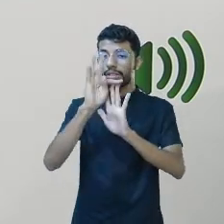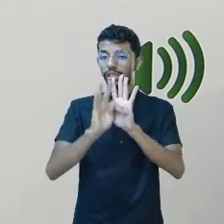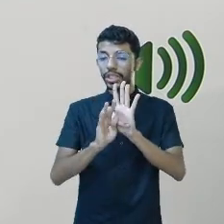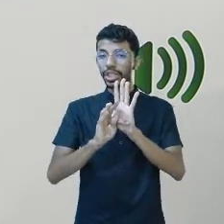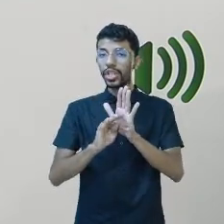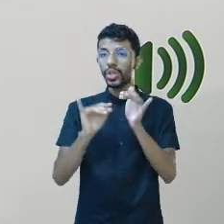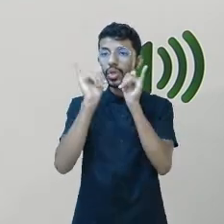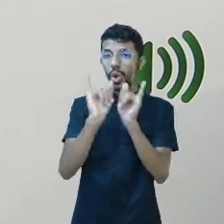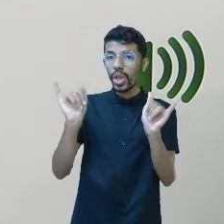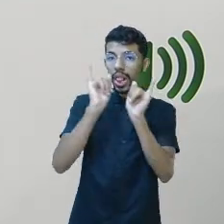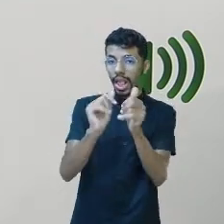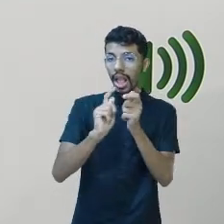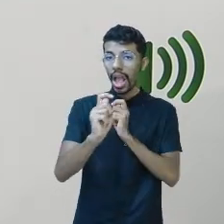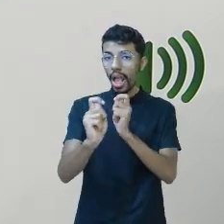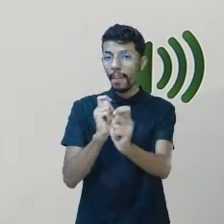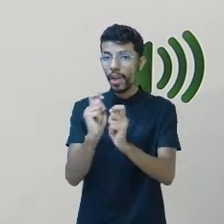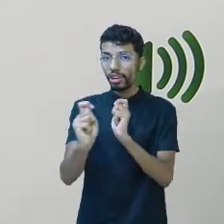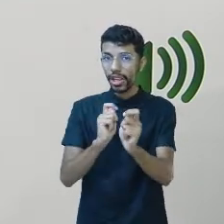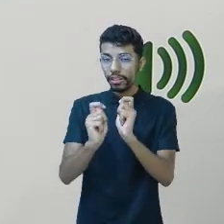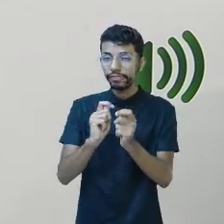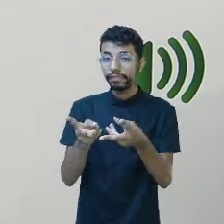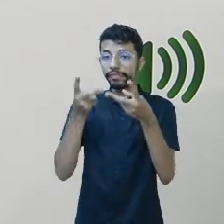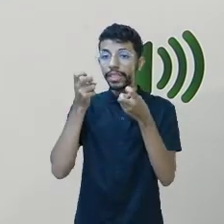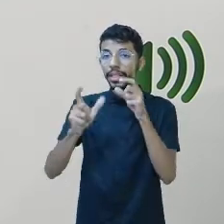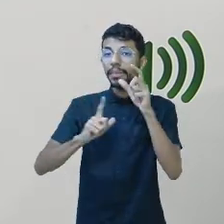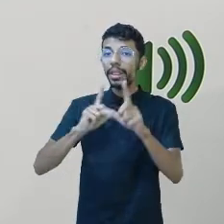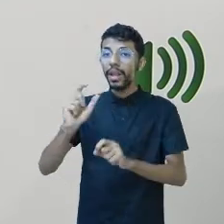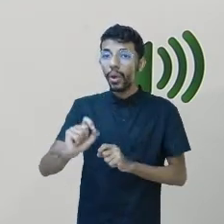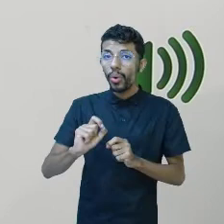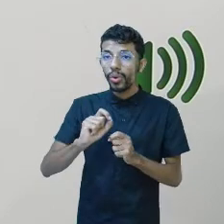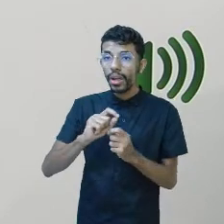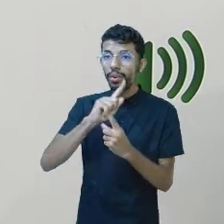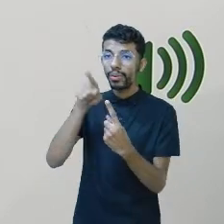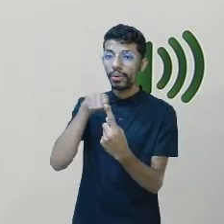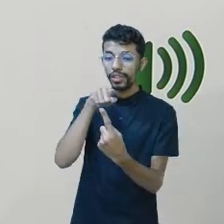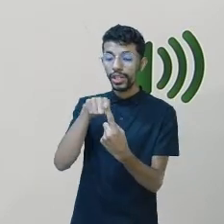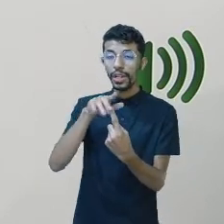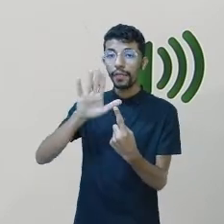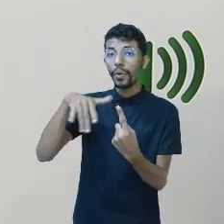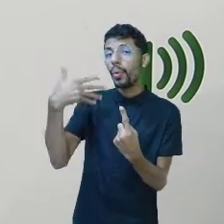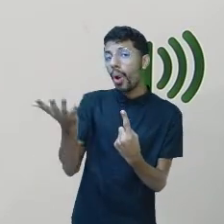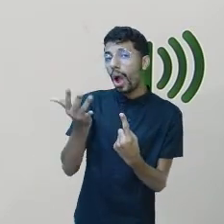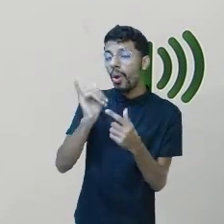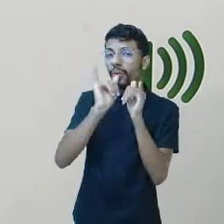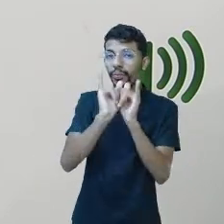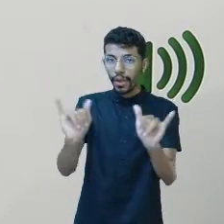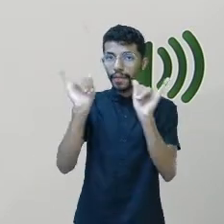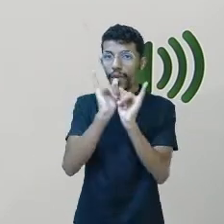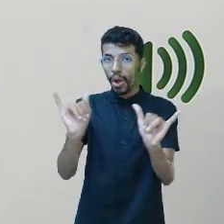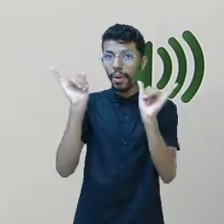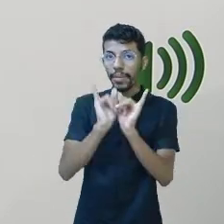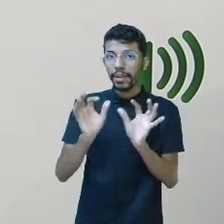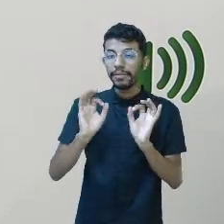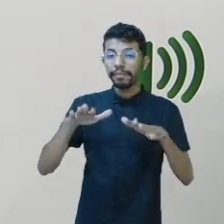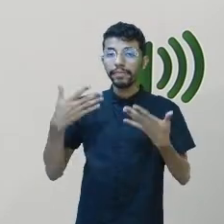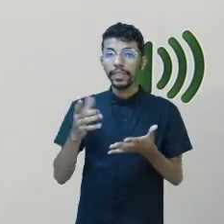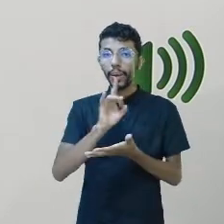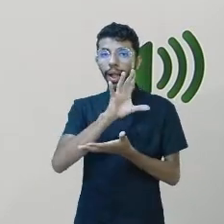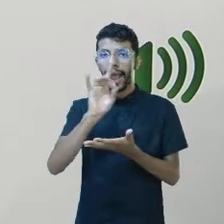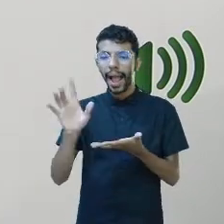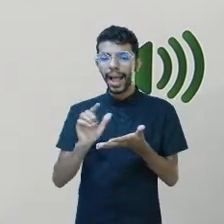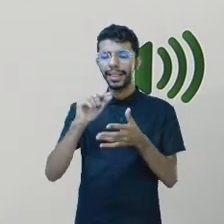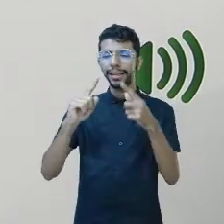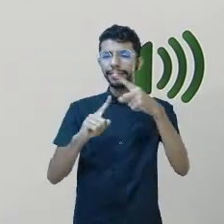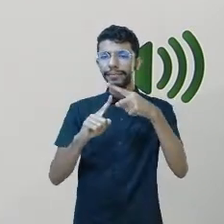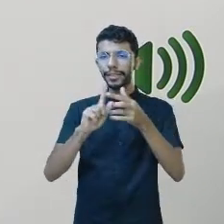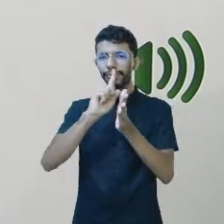reportagem, e nós vimos que eles têm uma função. Qual é a função? Informar. Não é? Então, cada tipo de gênero textual tem sua